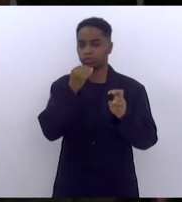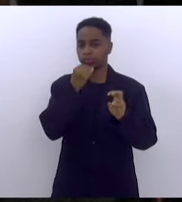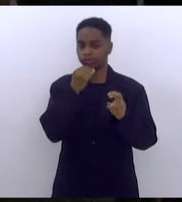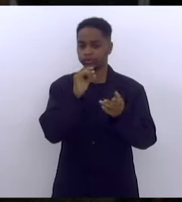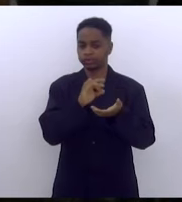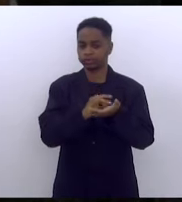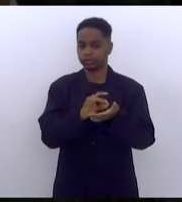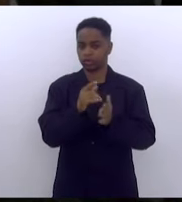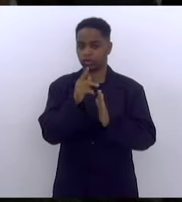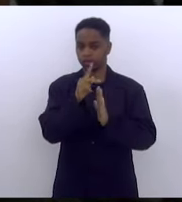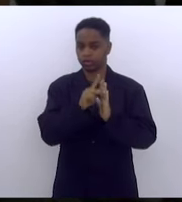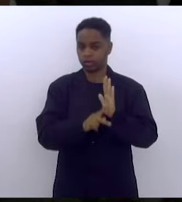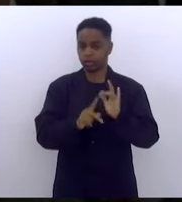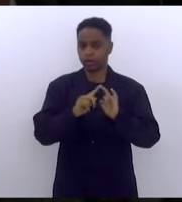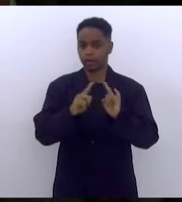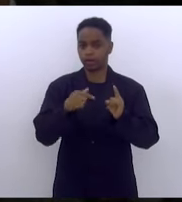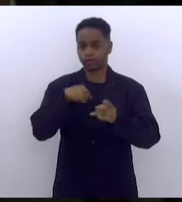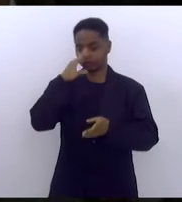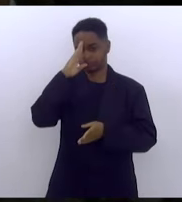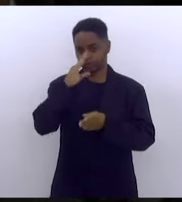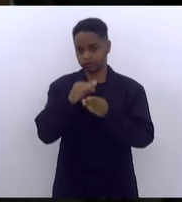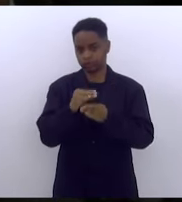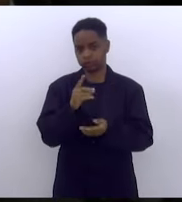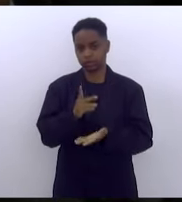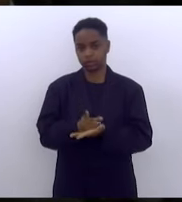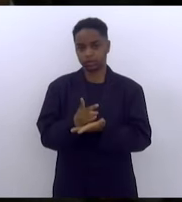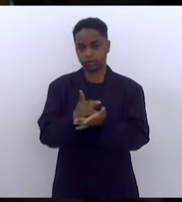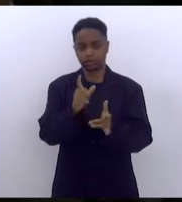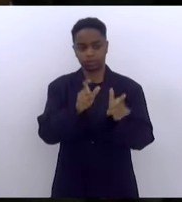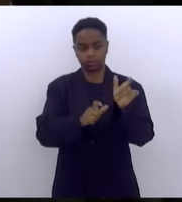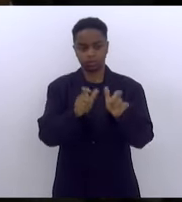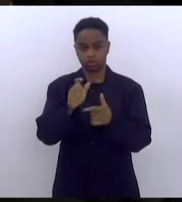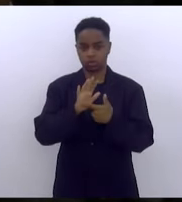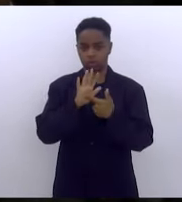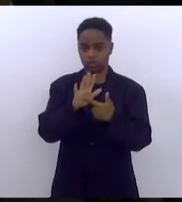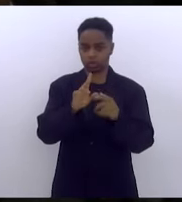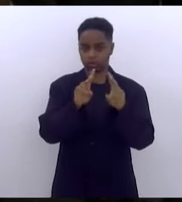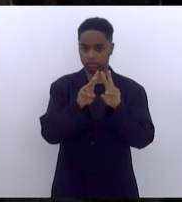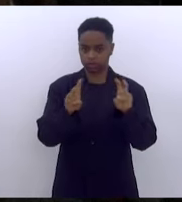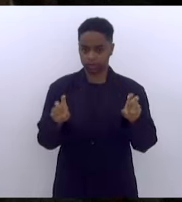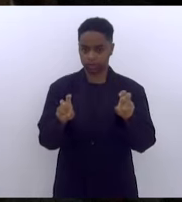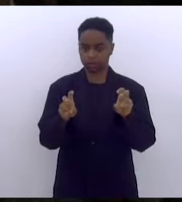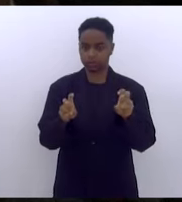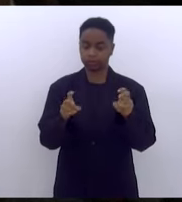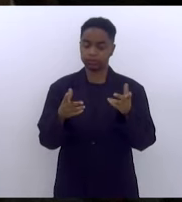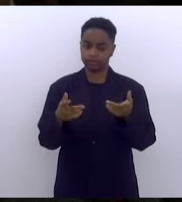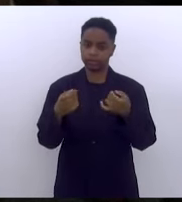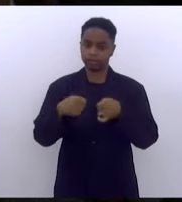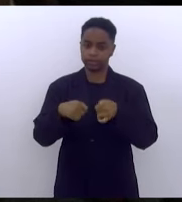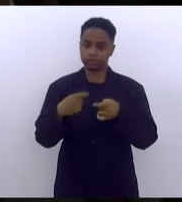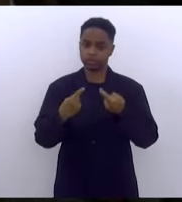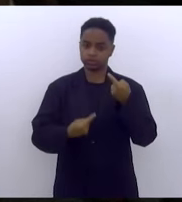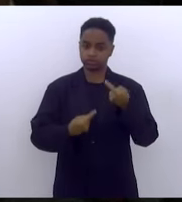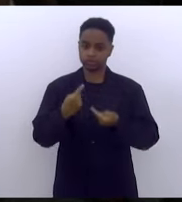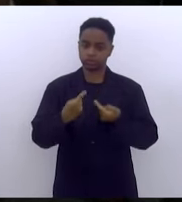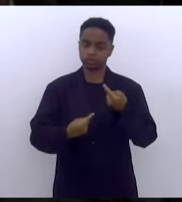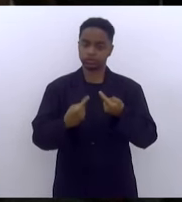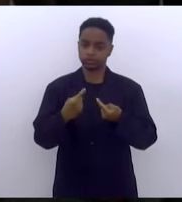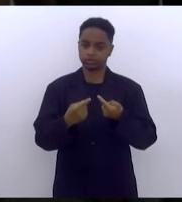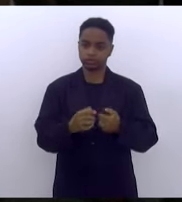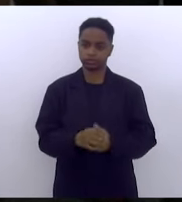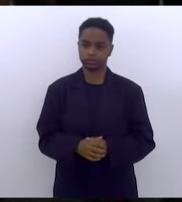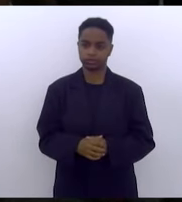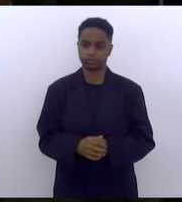sempre entendo que toda vez que um companheiro apresenta um tema, esse tema merece ser discutido e